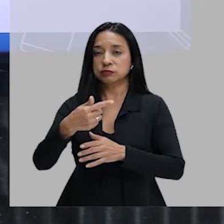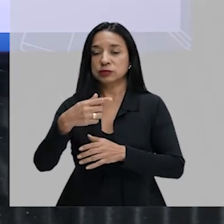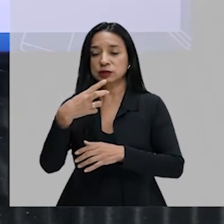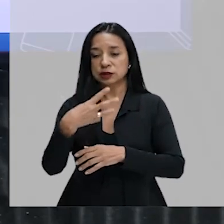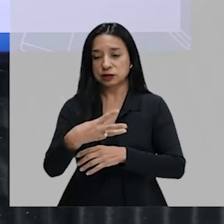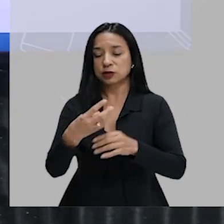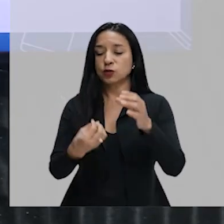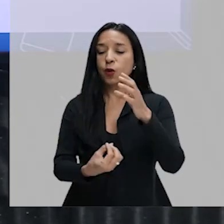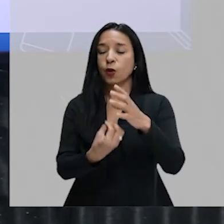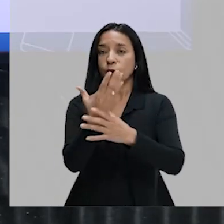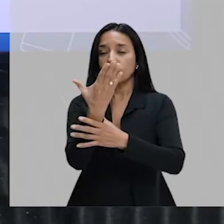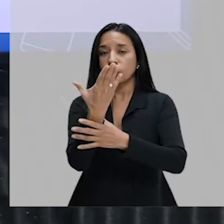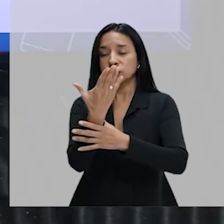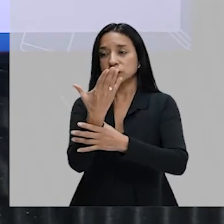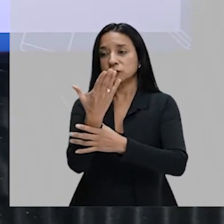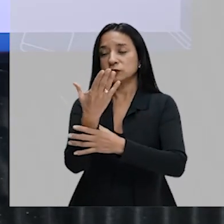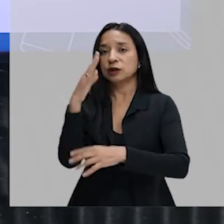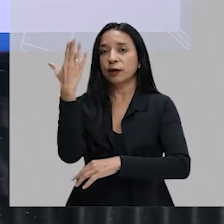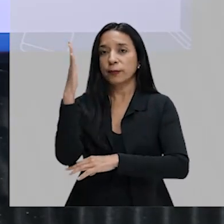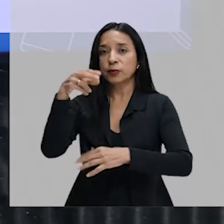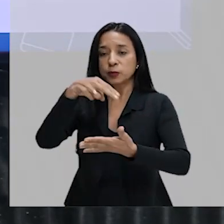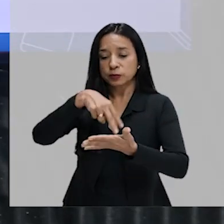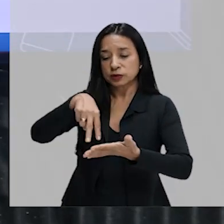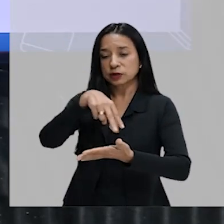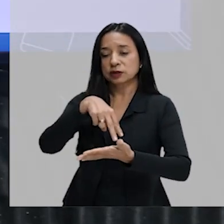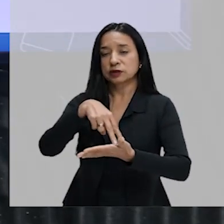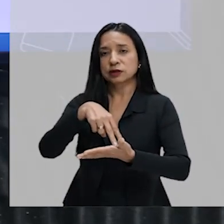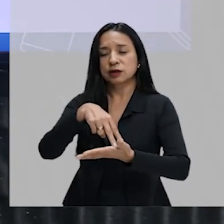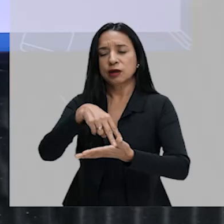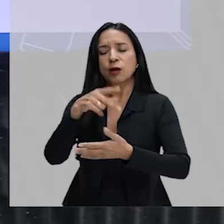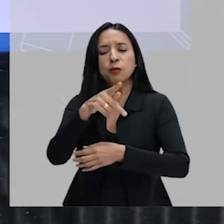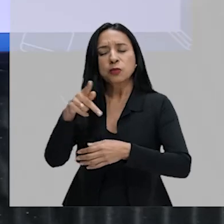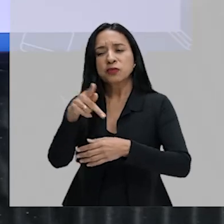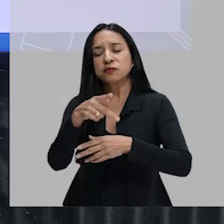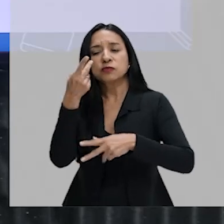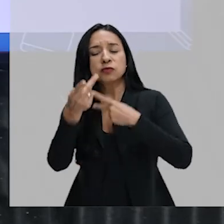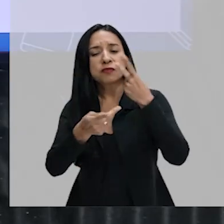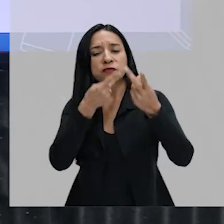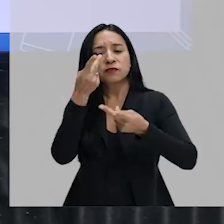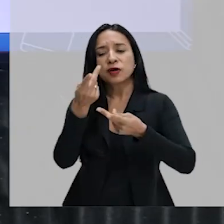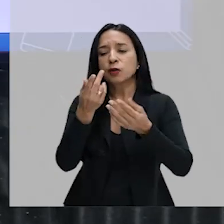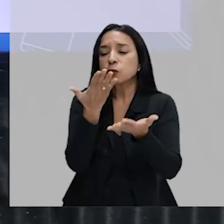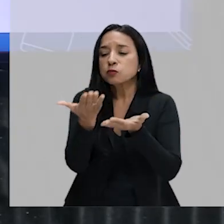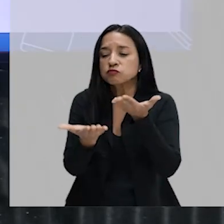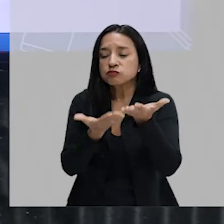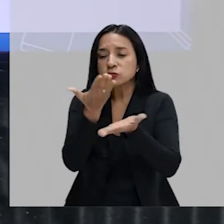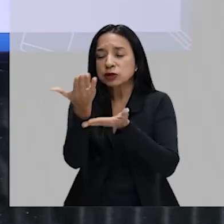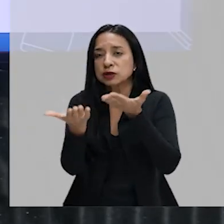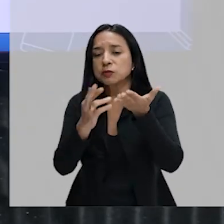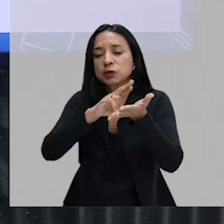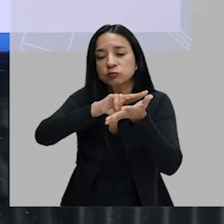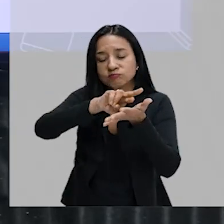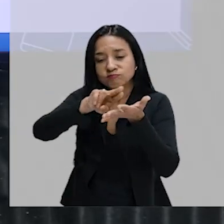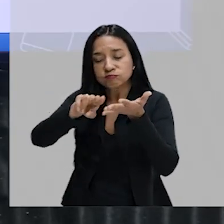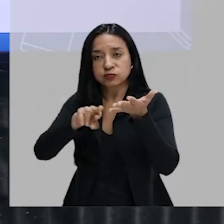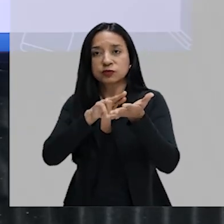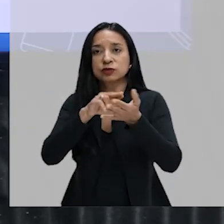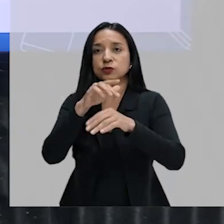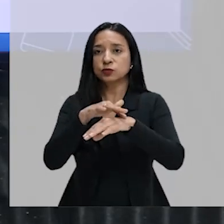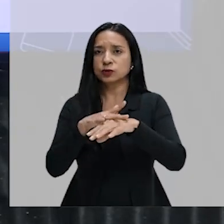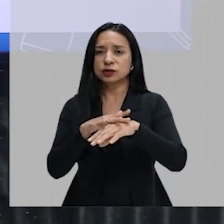uma certa especialização dentro dessa área, aprofundar os seus estudos dentro dessa área, para assim ele poder